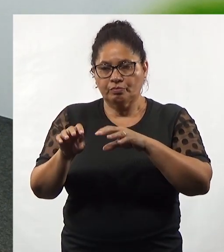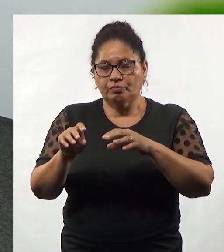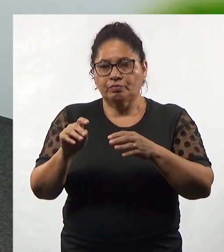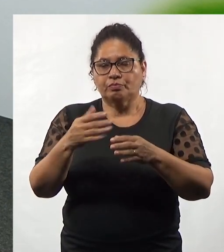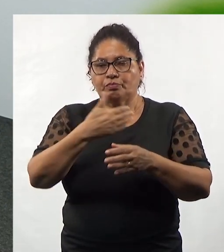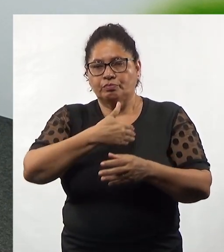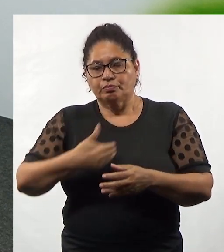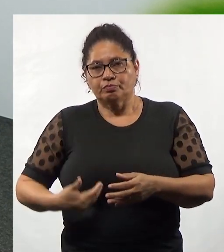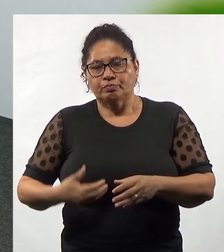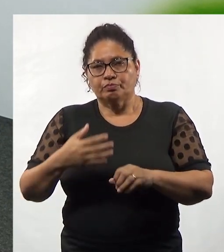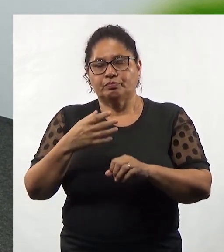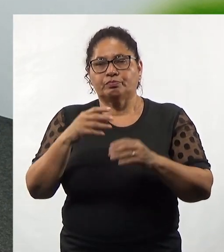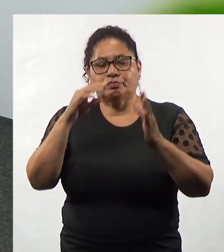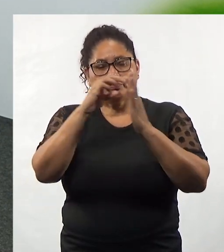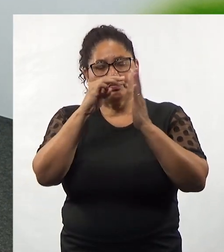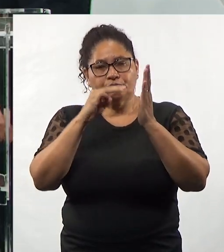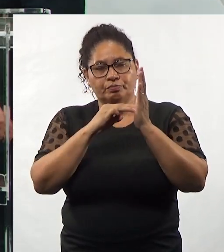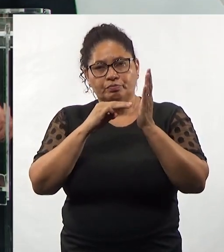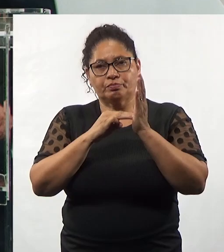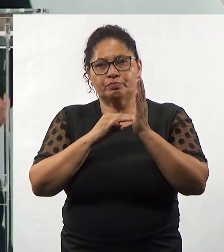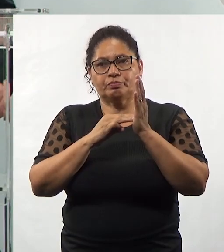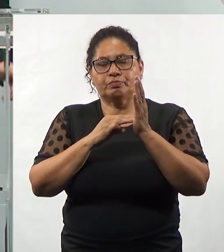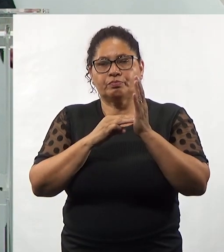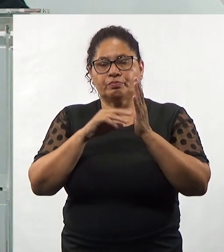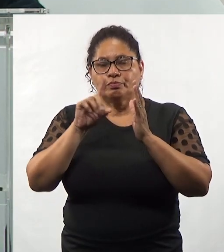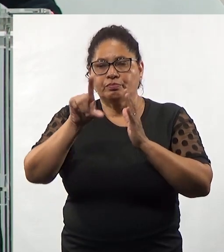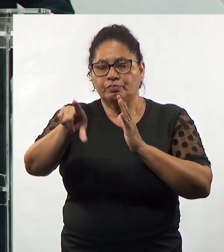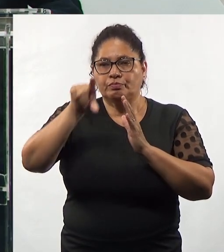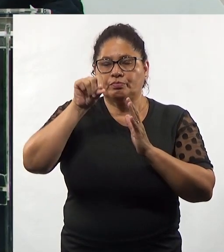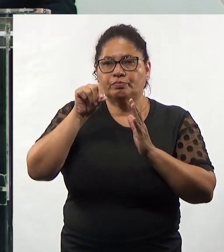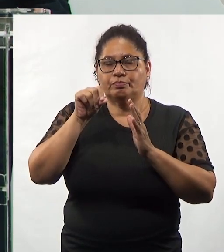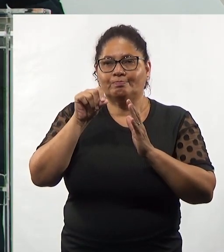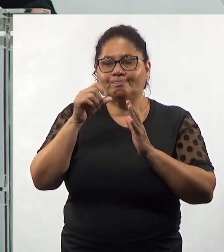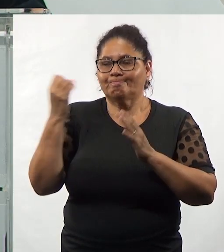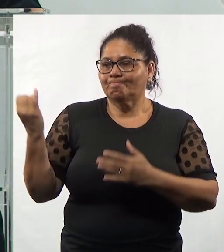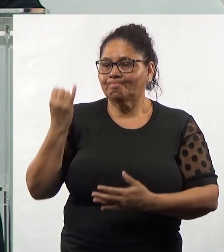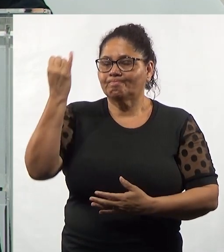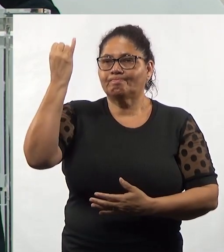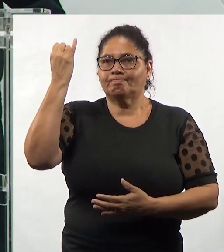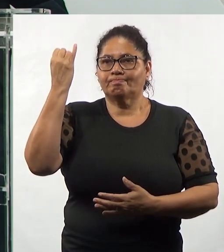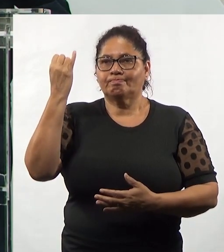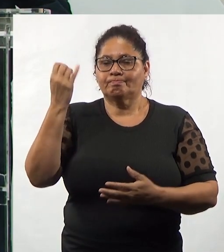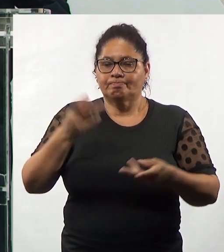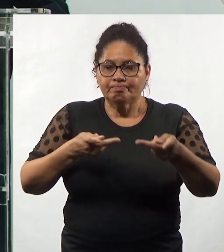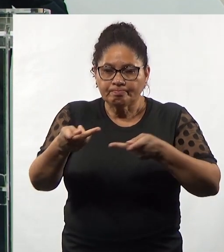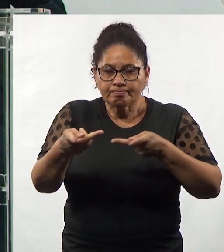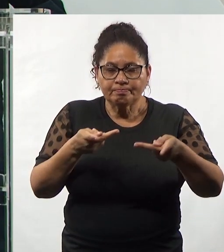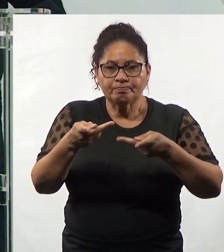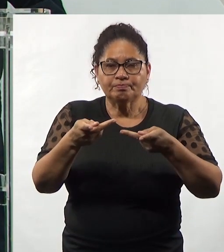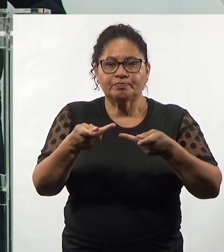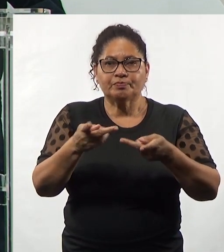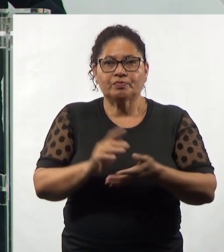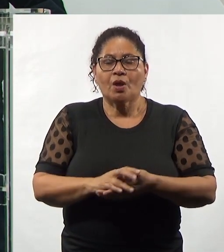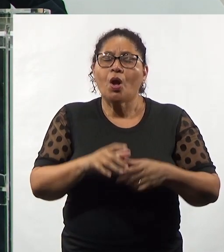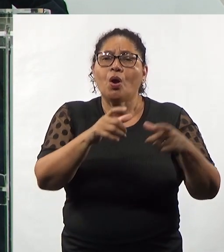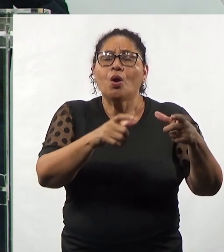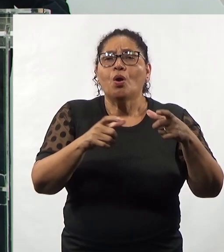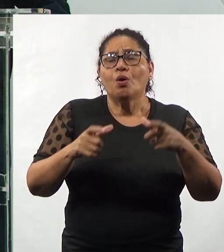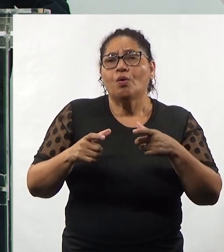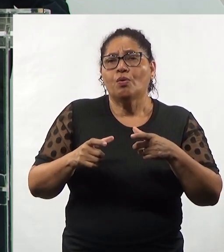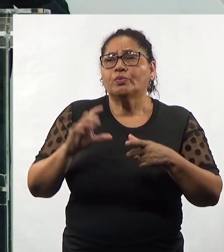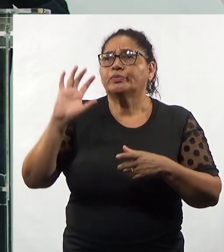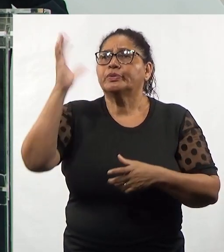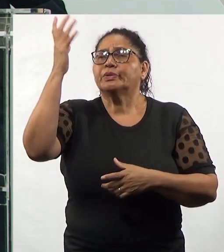conteúdo é Identificação, Seleção e Priorização de Projetos. Onde que se